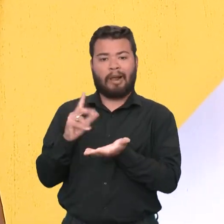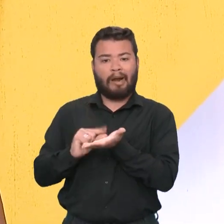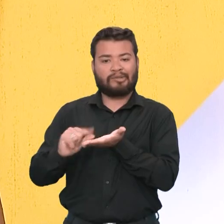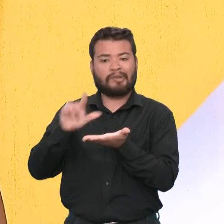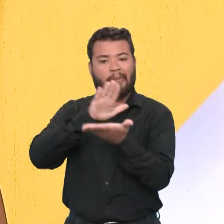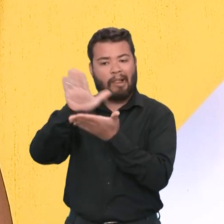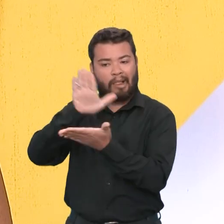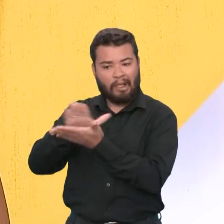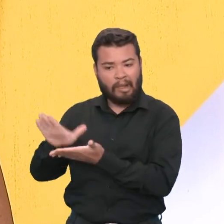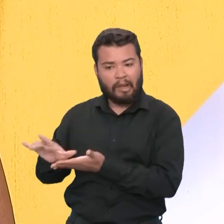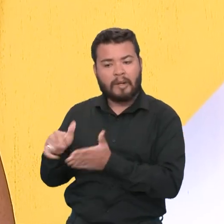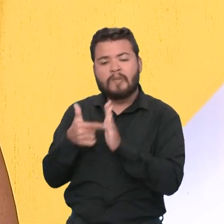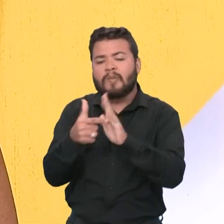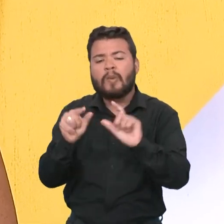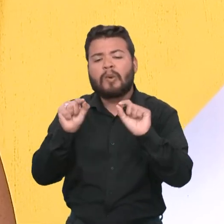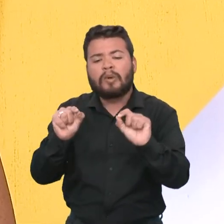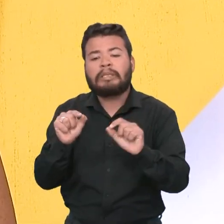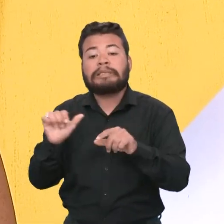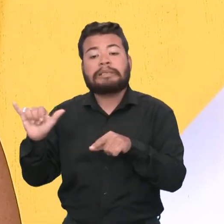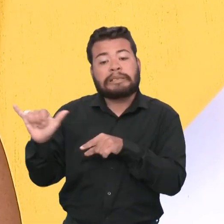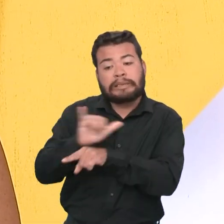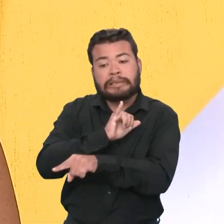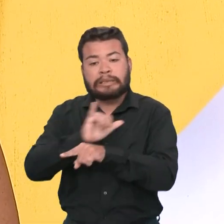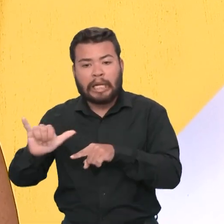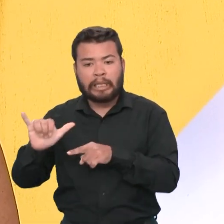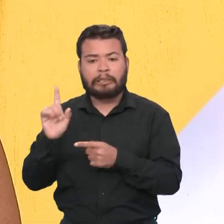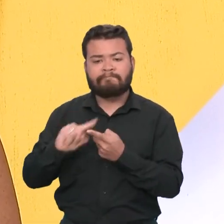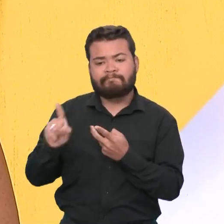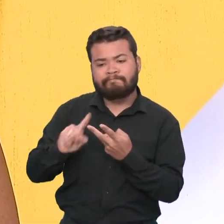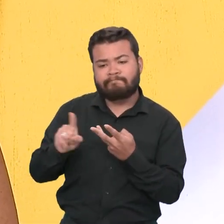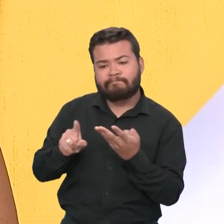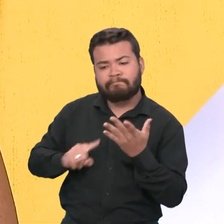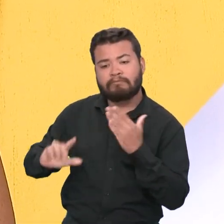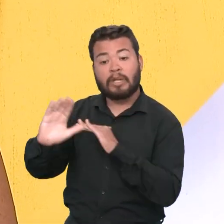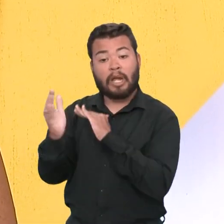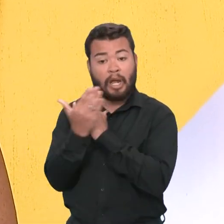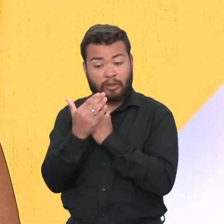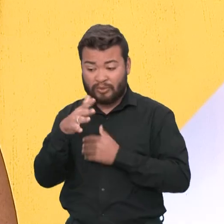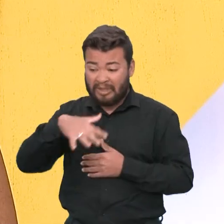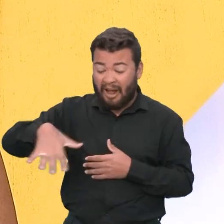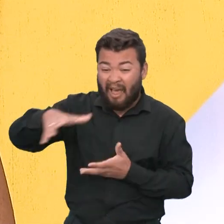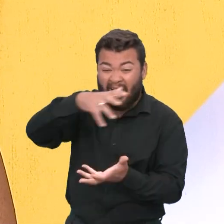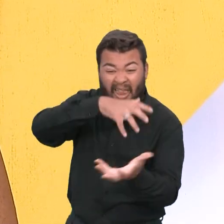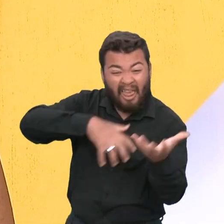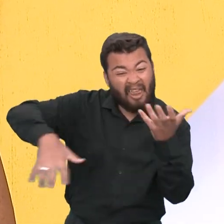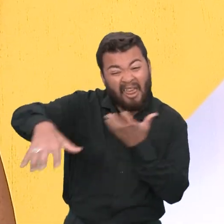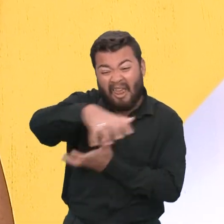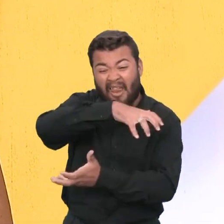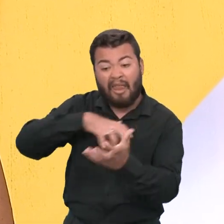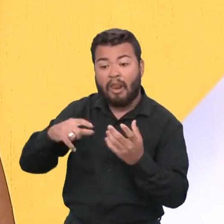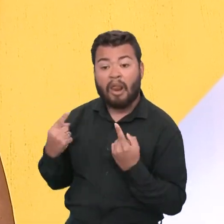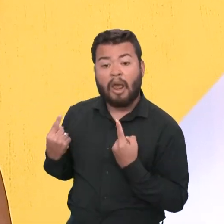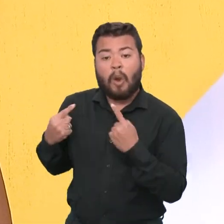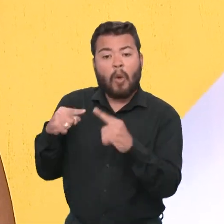estratégias para a gente poder combater esse cenário caótico que